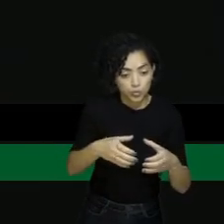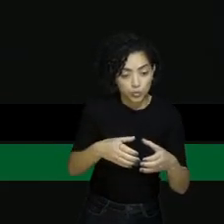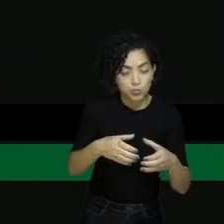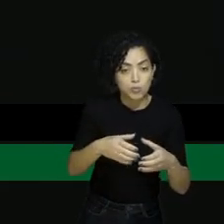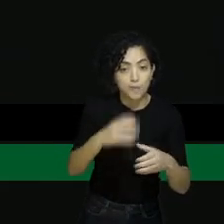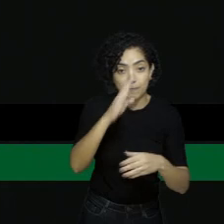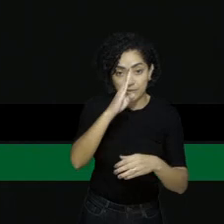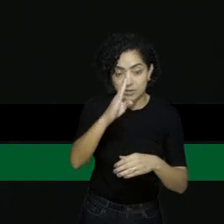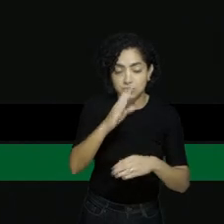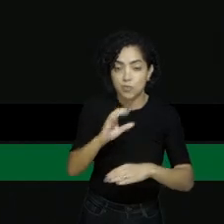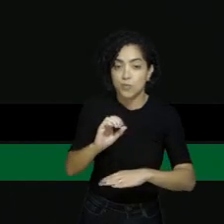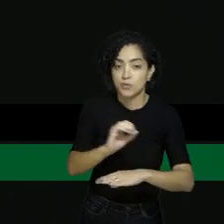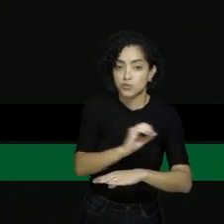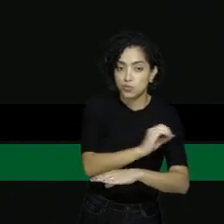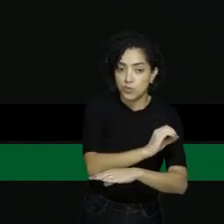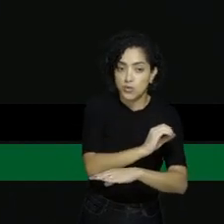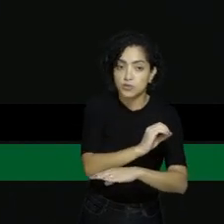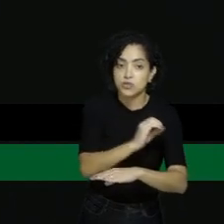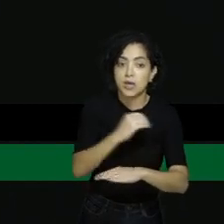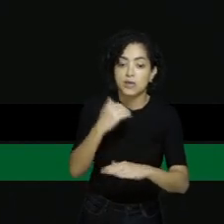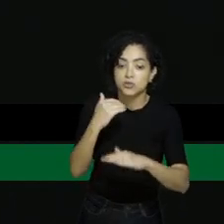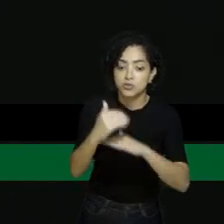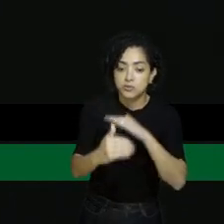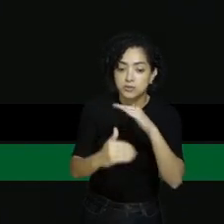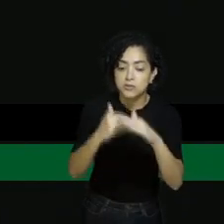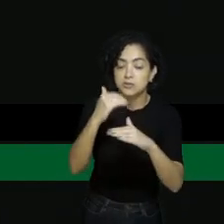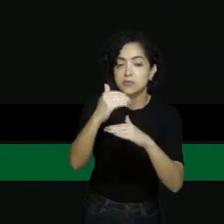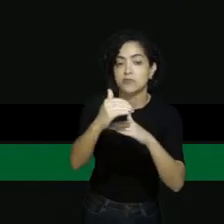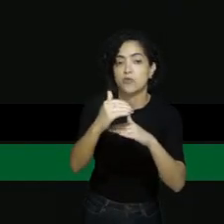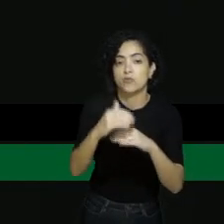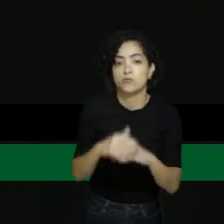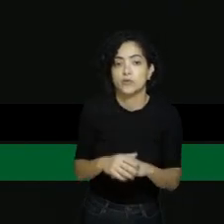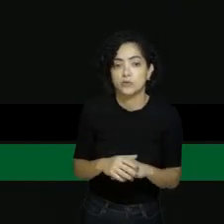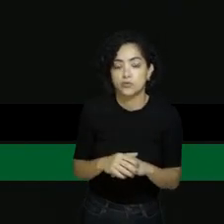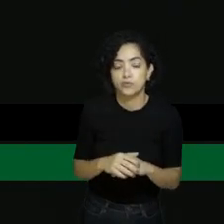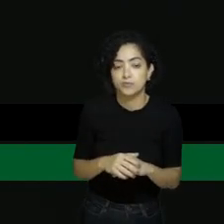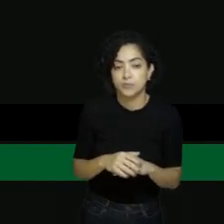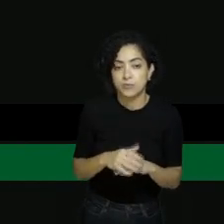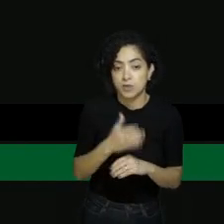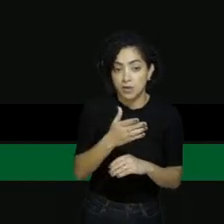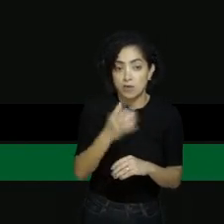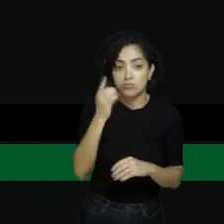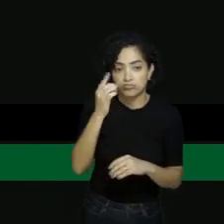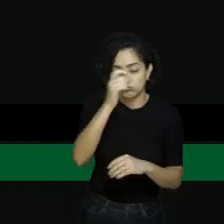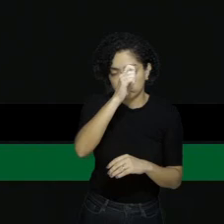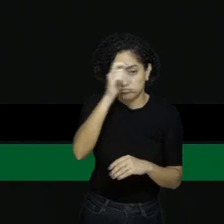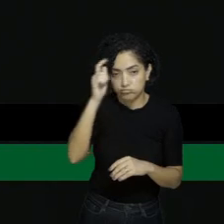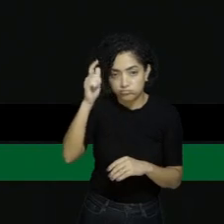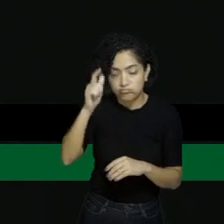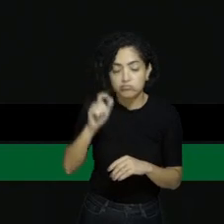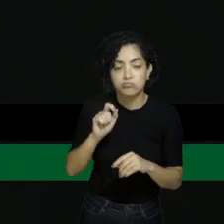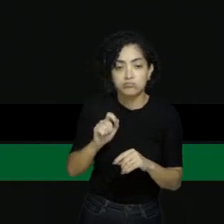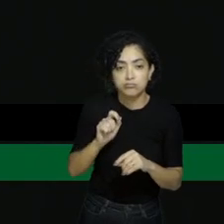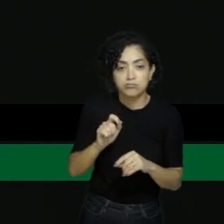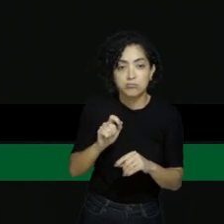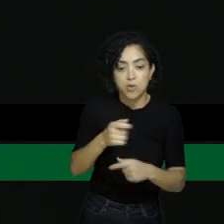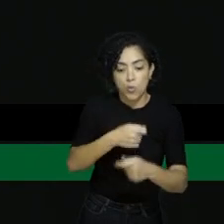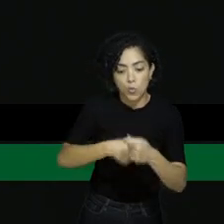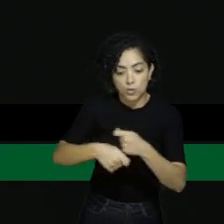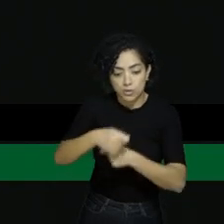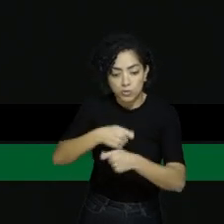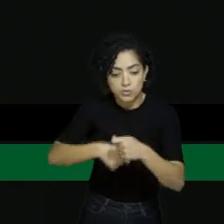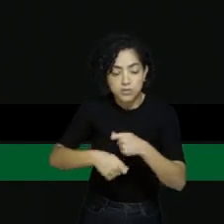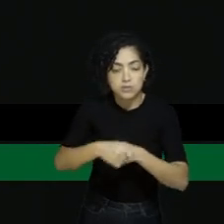Oeste, nós temos evoluído muito, né, deputado Altair? Com a negociação com o governo do estado, fomos